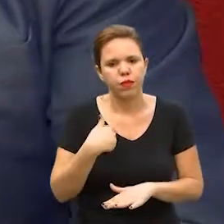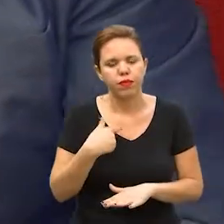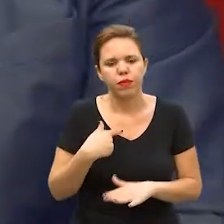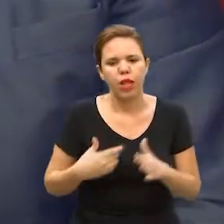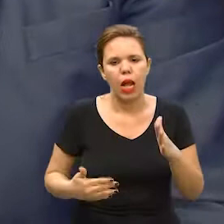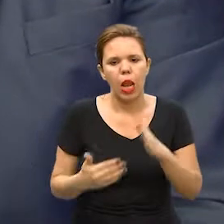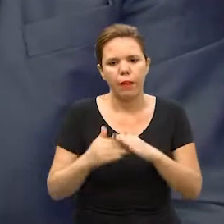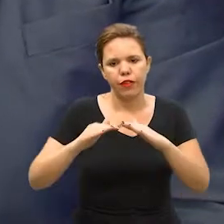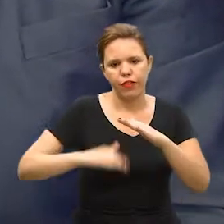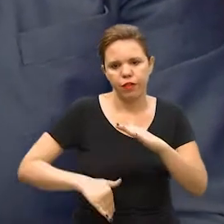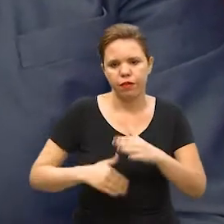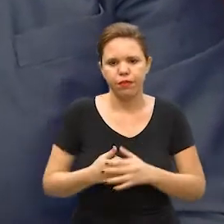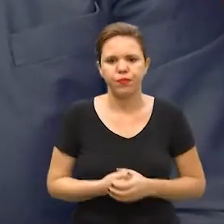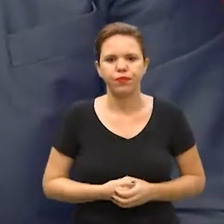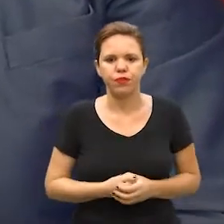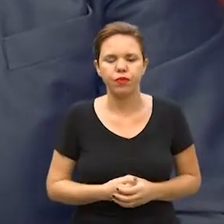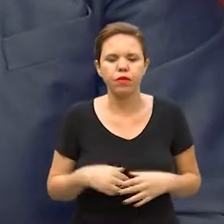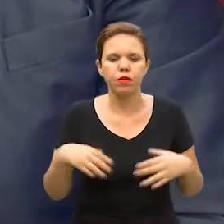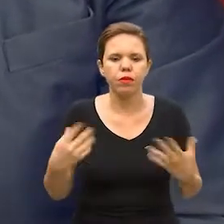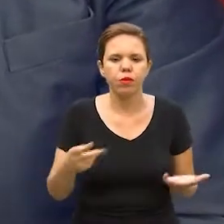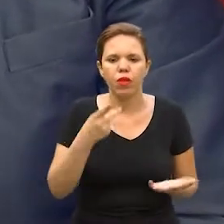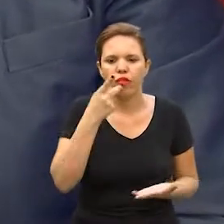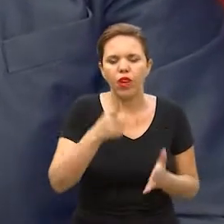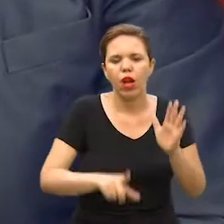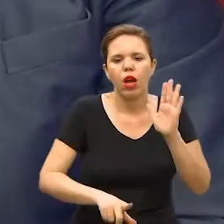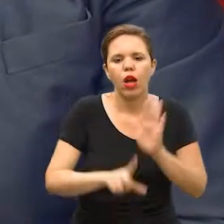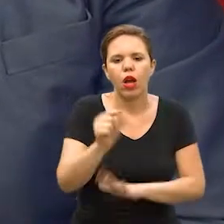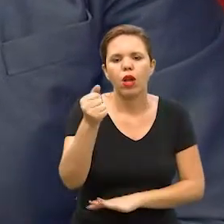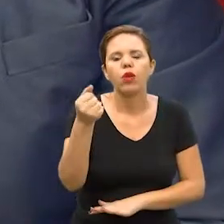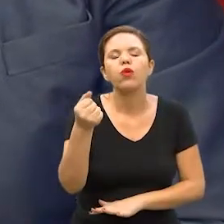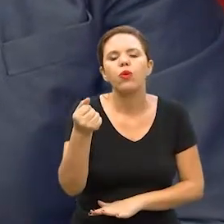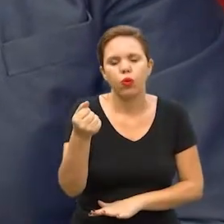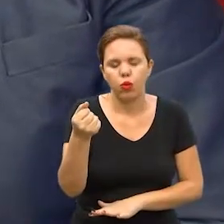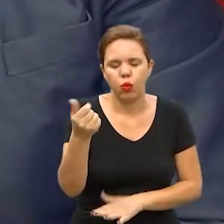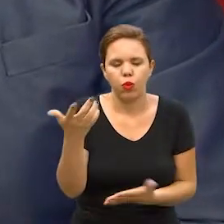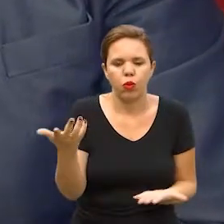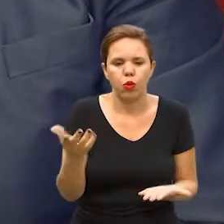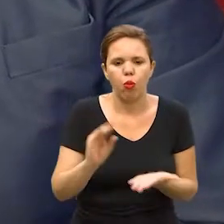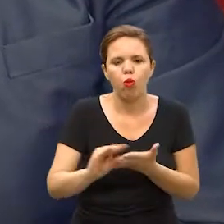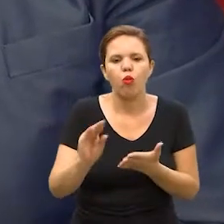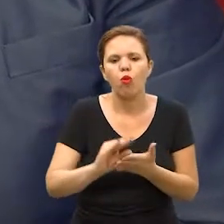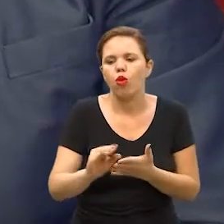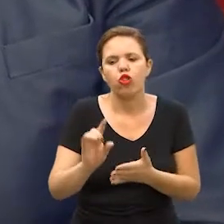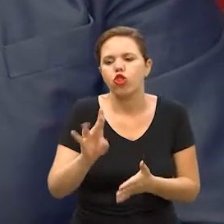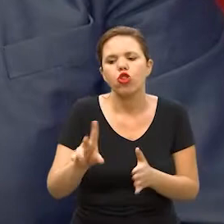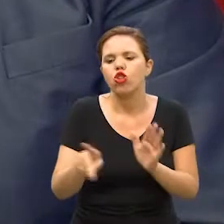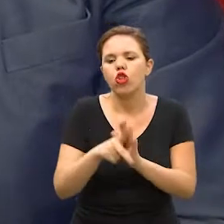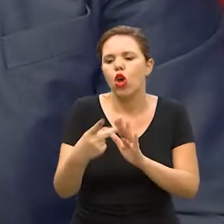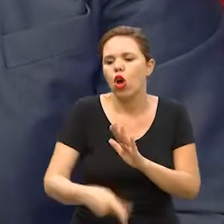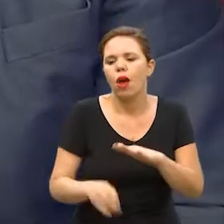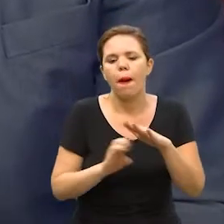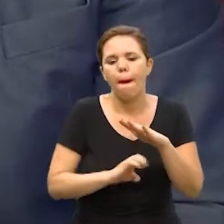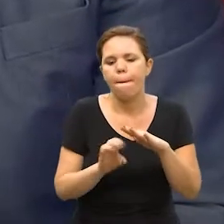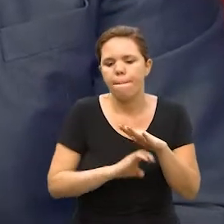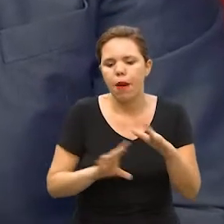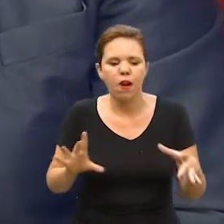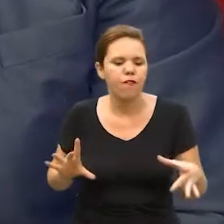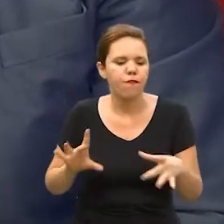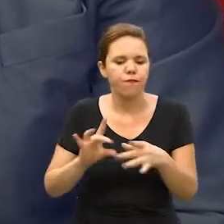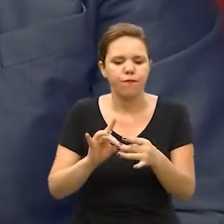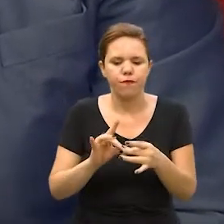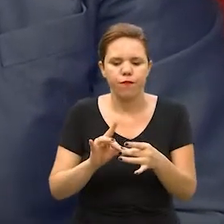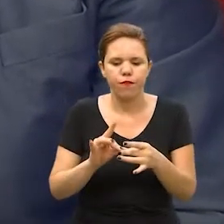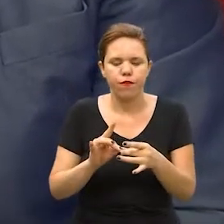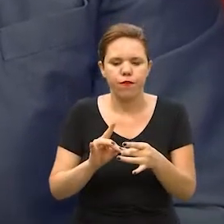limite inferior, entendeu? Quando a gente fala desse faturamento, elas não são necessariamente as empresas ainda que estão diretamente vinculadas